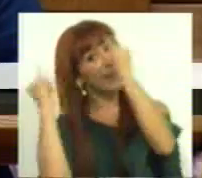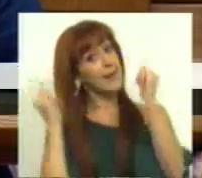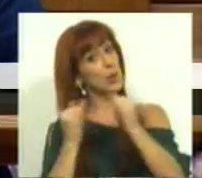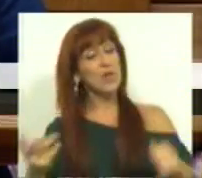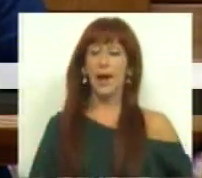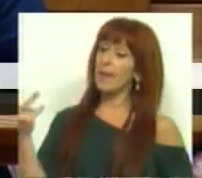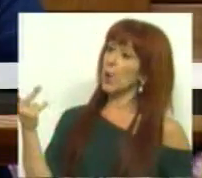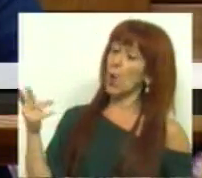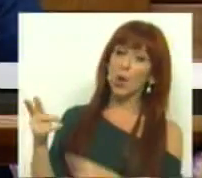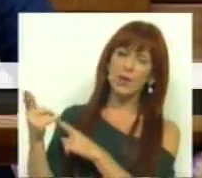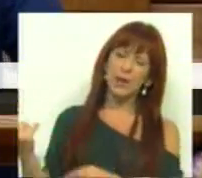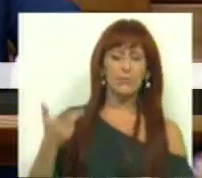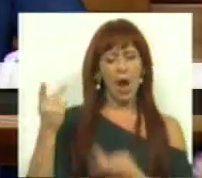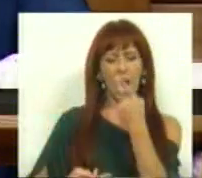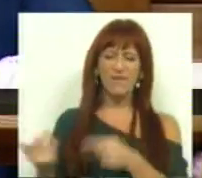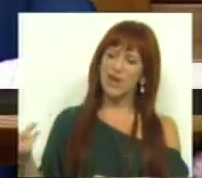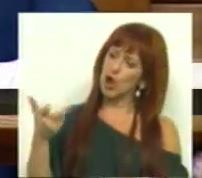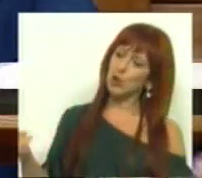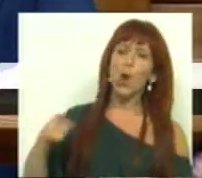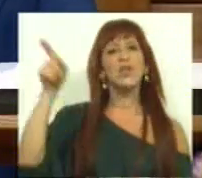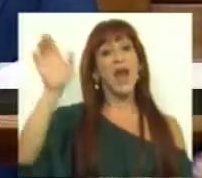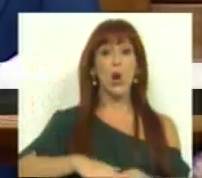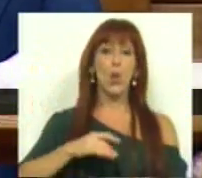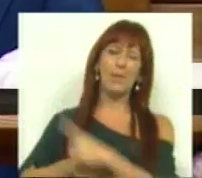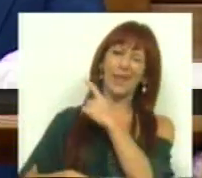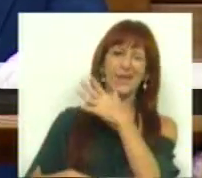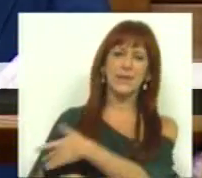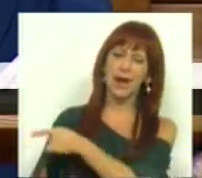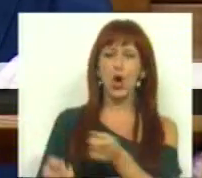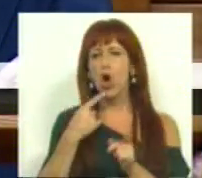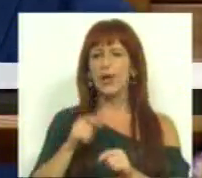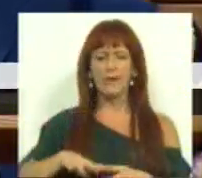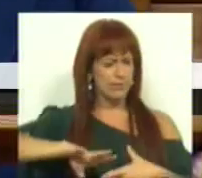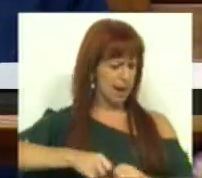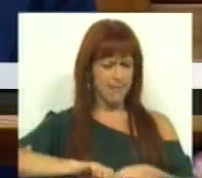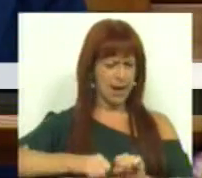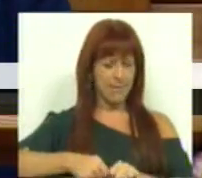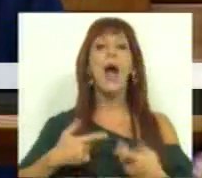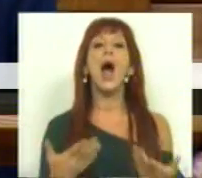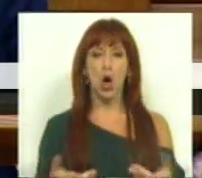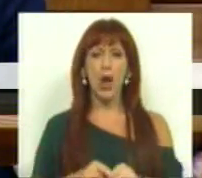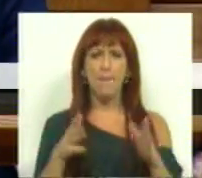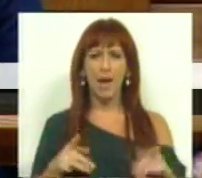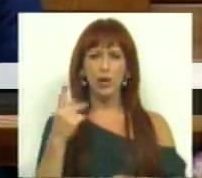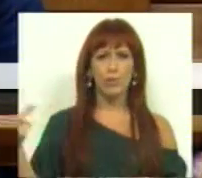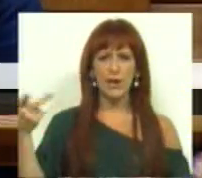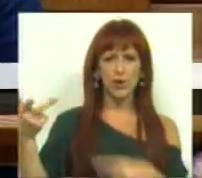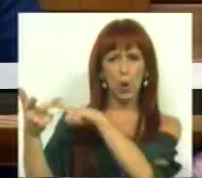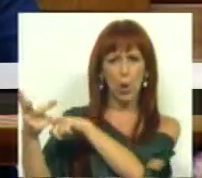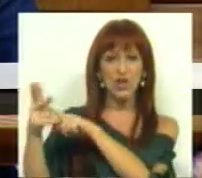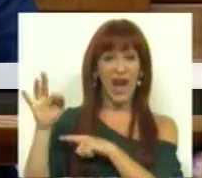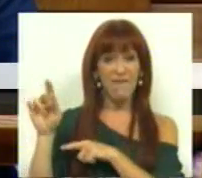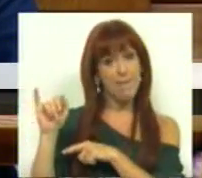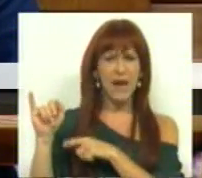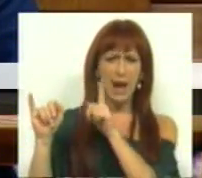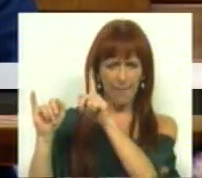É a Troika, a cada avaliação da Troika lá estão os pretextos para mais um ataque e é agora uma das partes da Troika, o